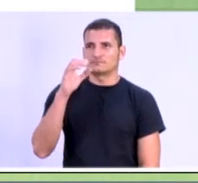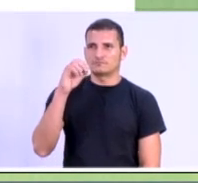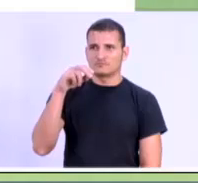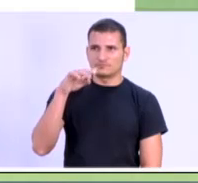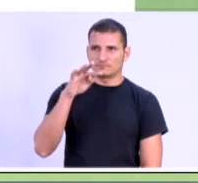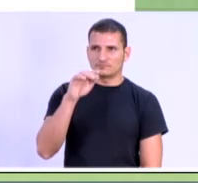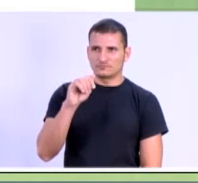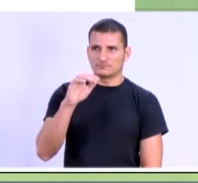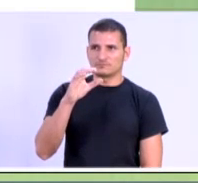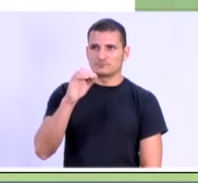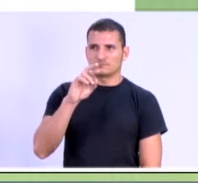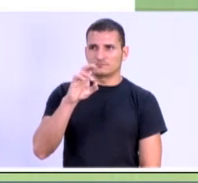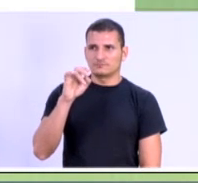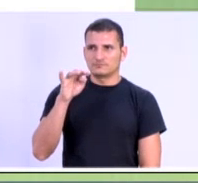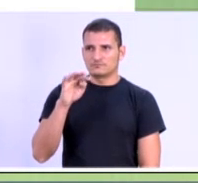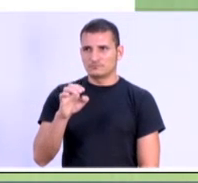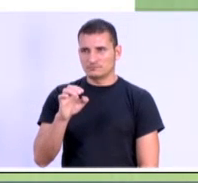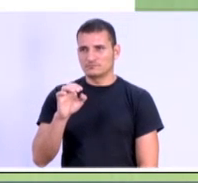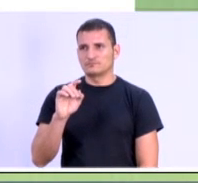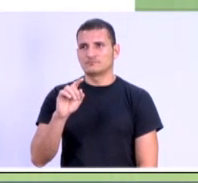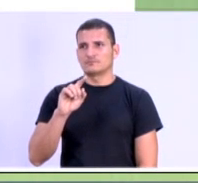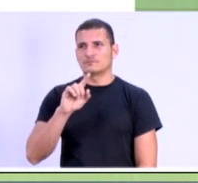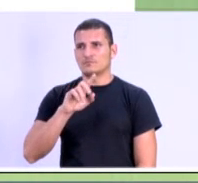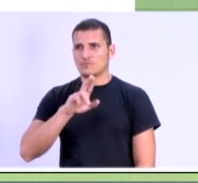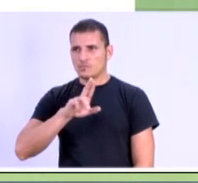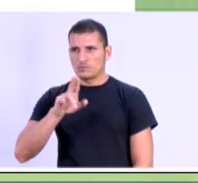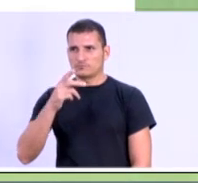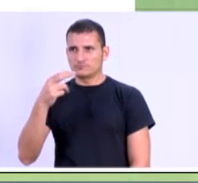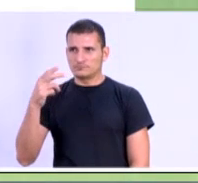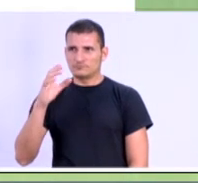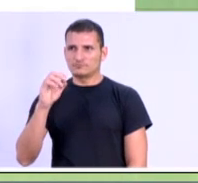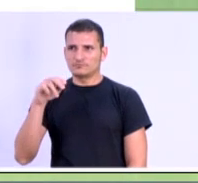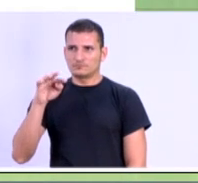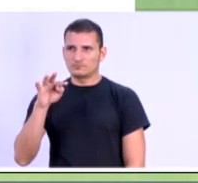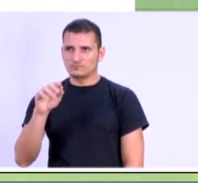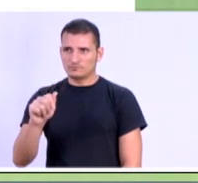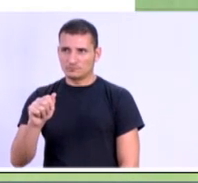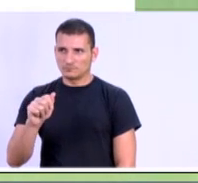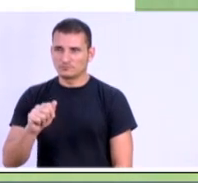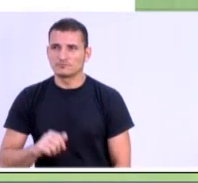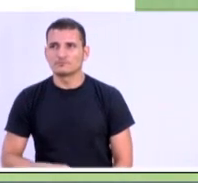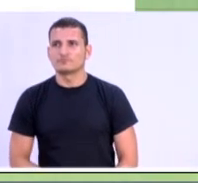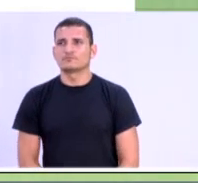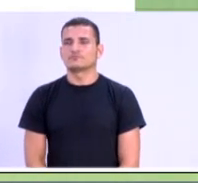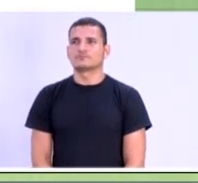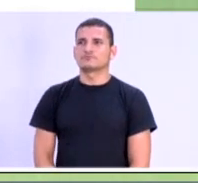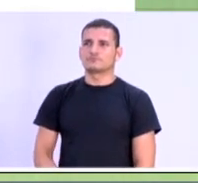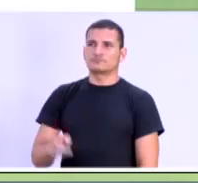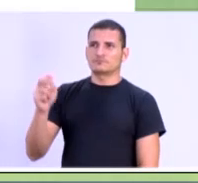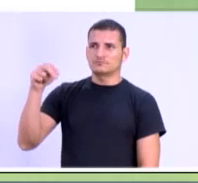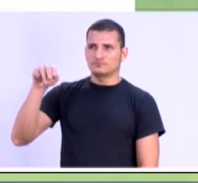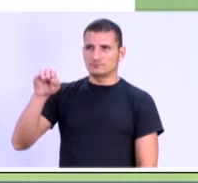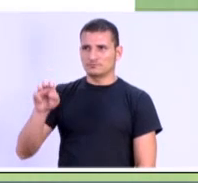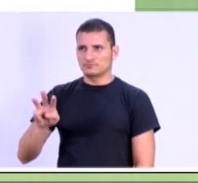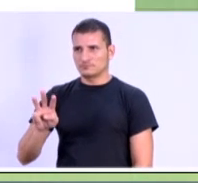nome do objeto chama conta, do tipo conta corrente. Eu instanciei a classe aqui. Logo depois eu vou